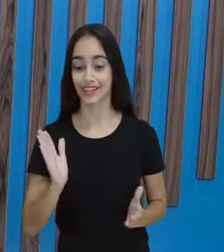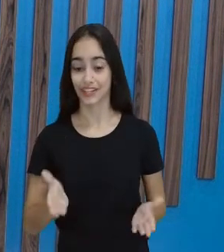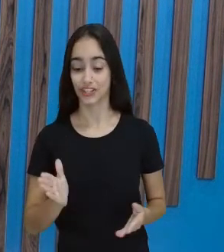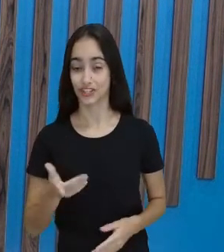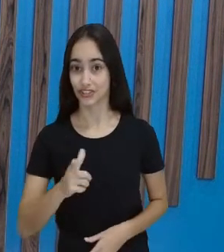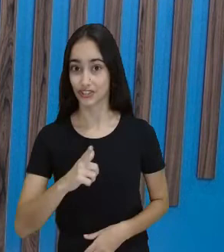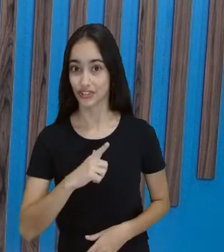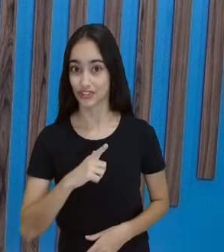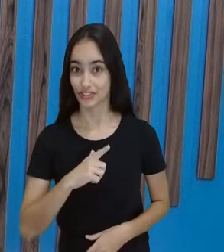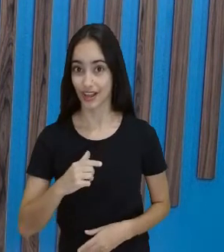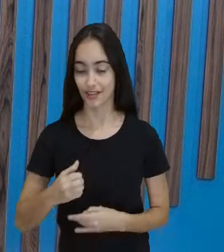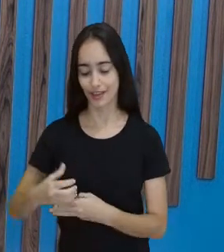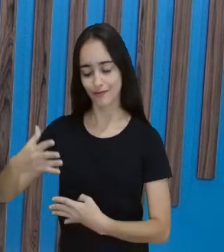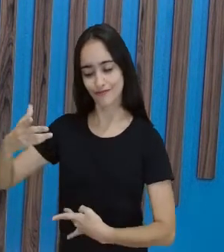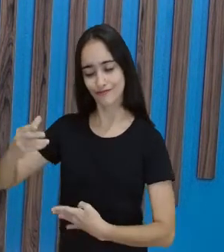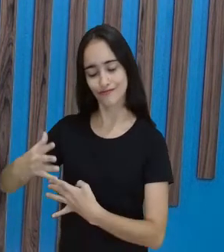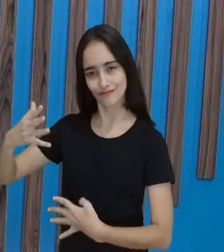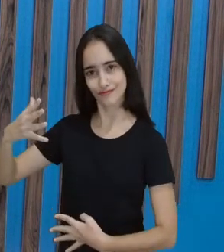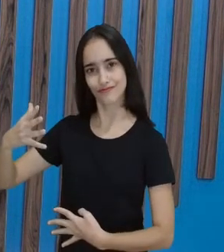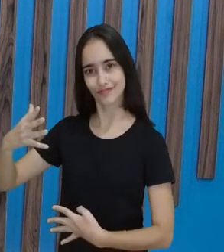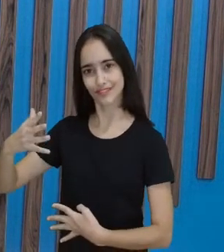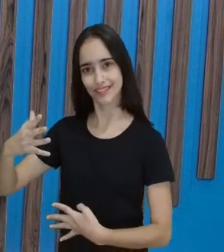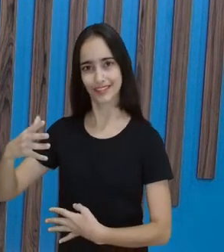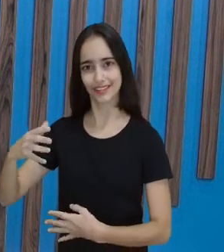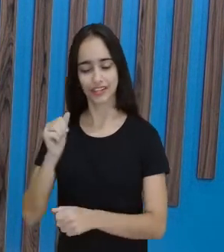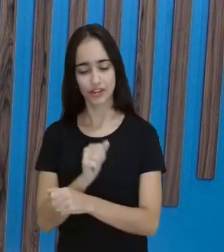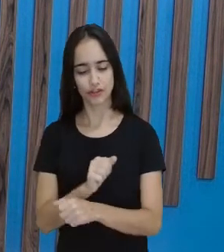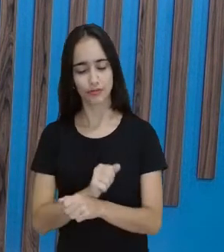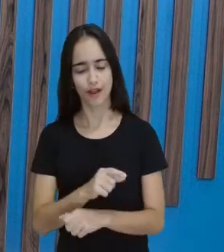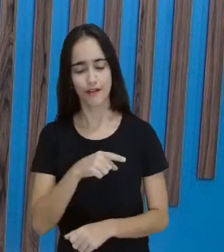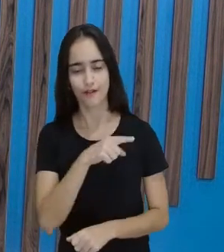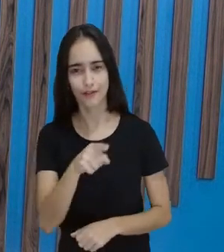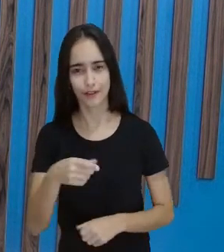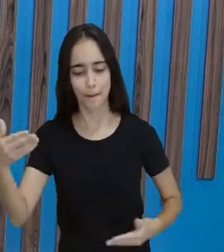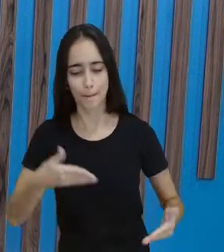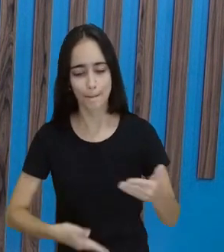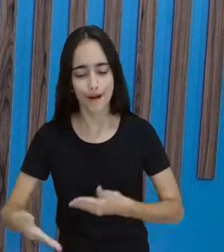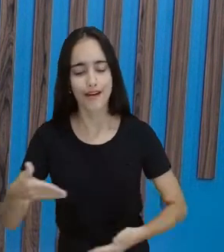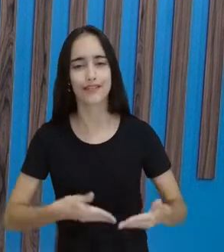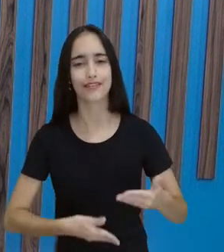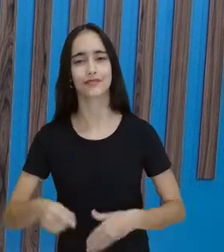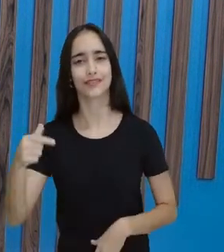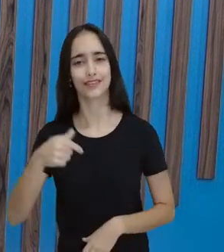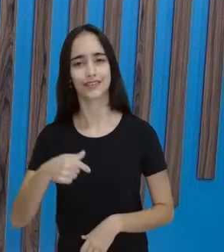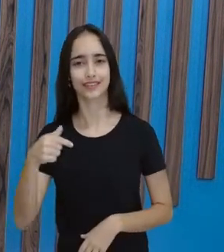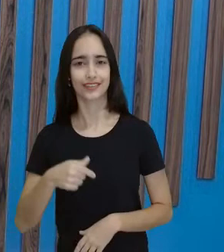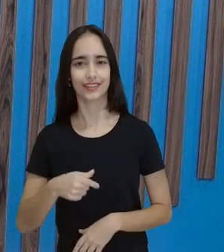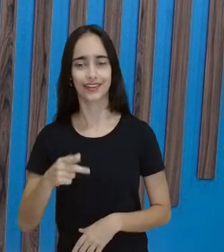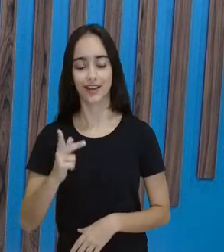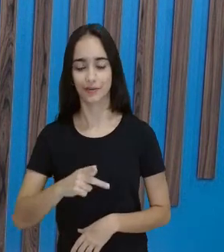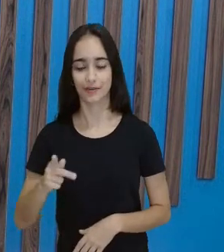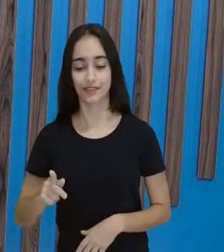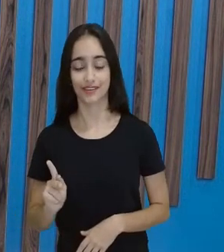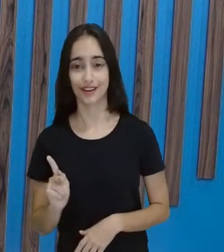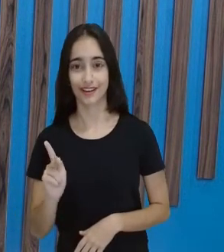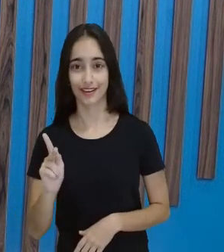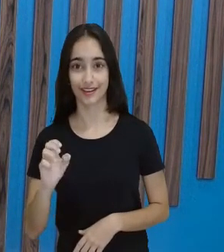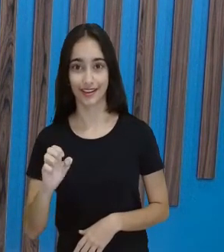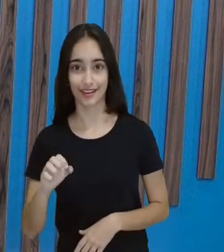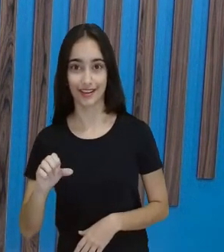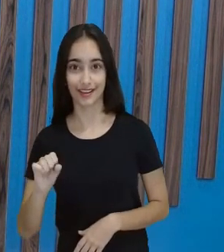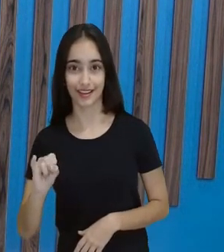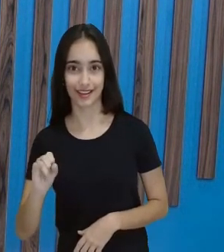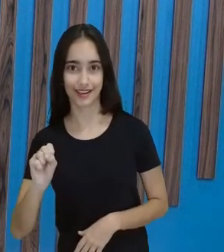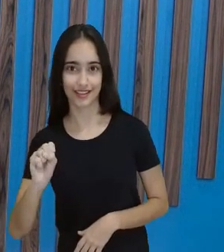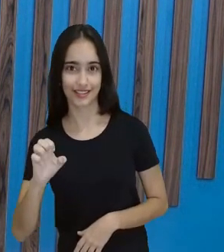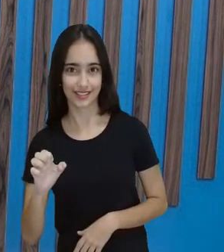para acompanhar a presença de todos vocês que participam ao vivo aqui conosco. Professora Keise Marinho, seja muito